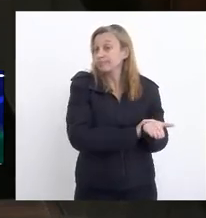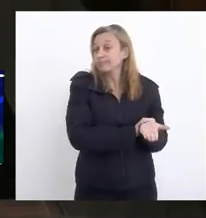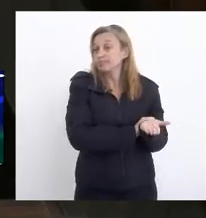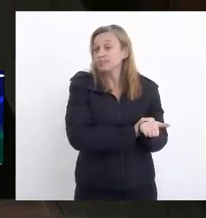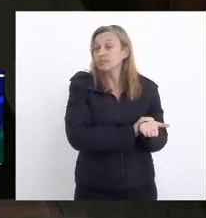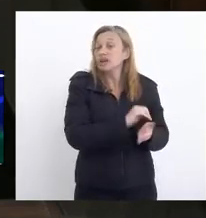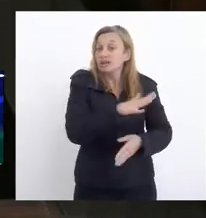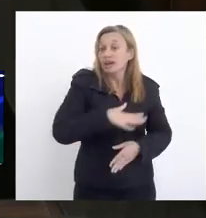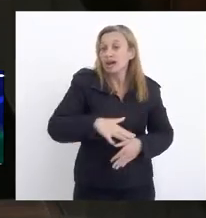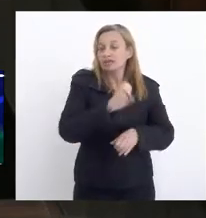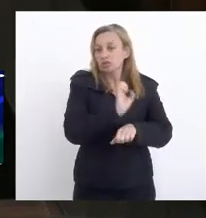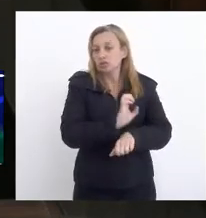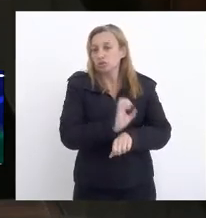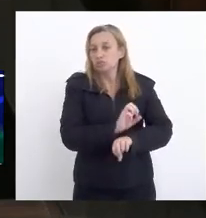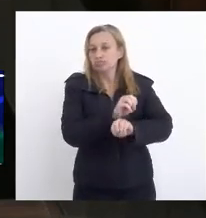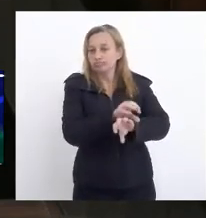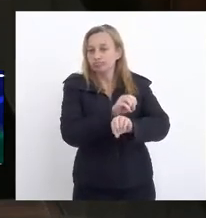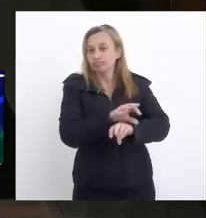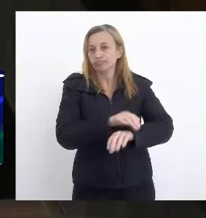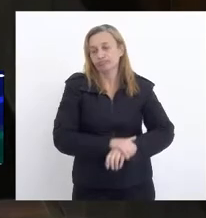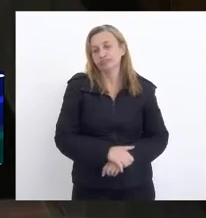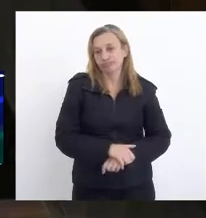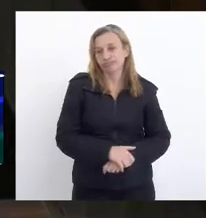na rede estadual de educação.